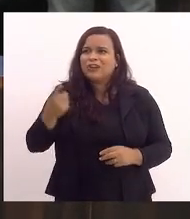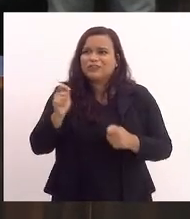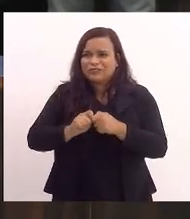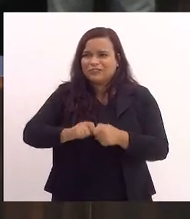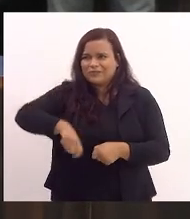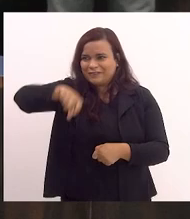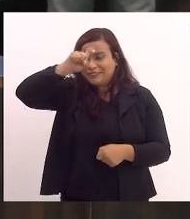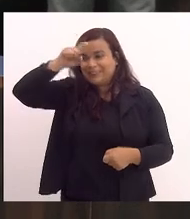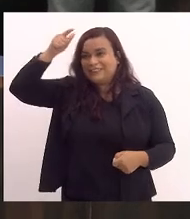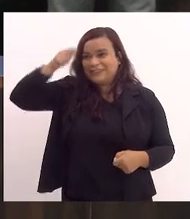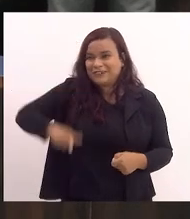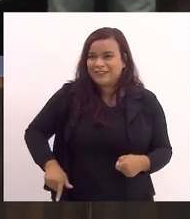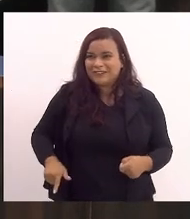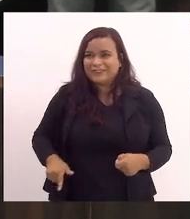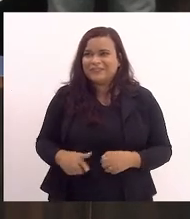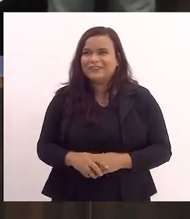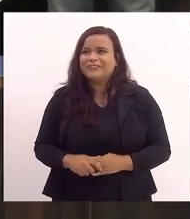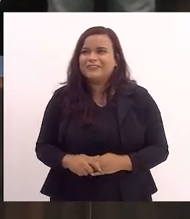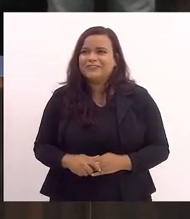novo.